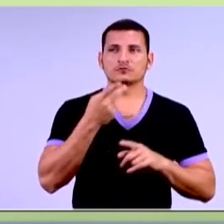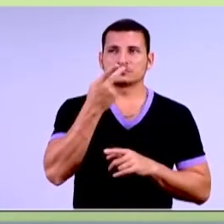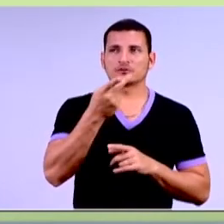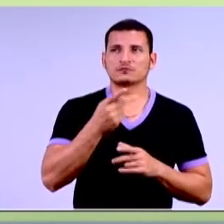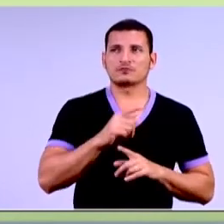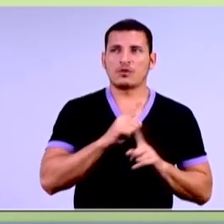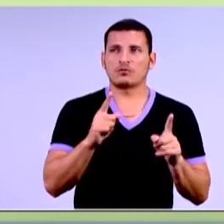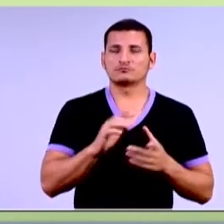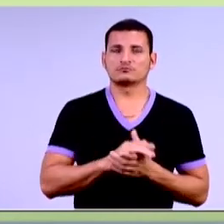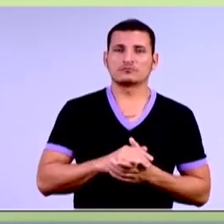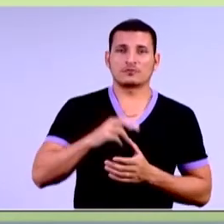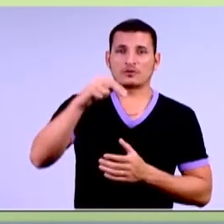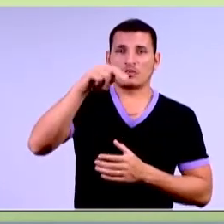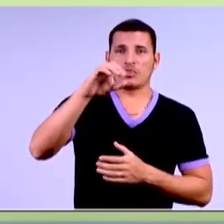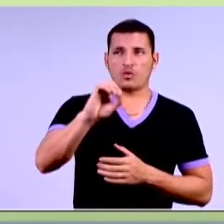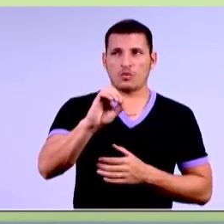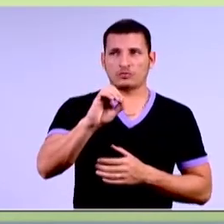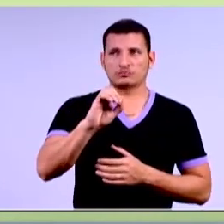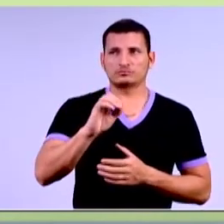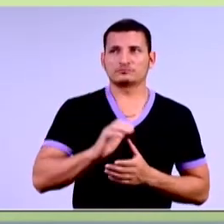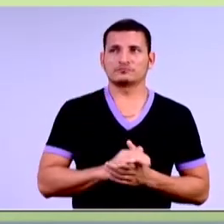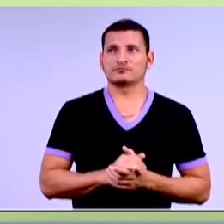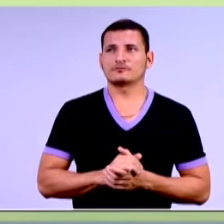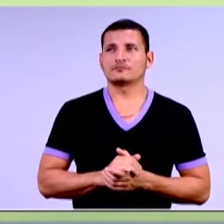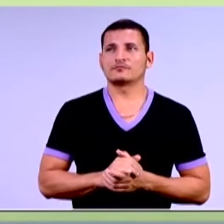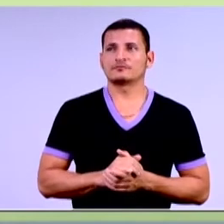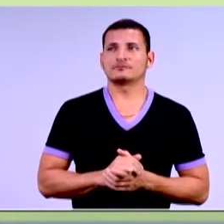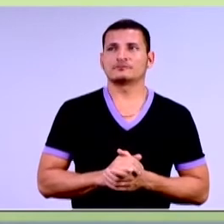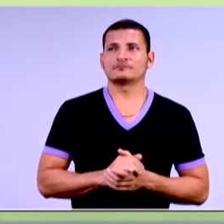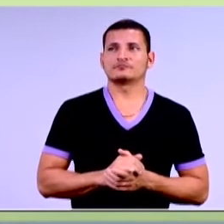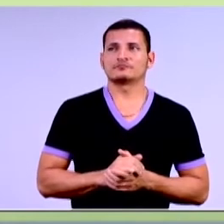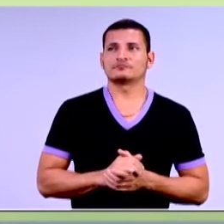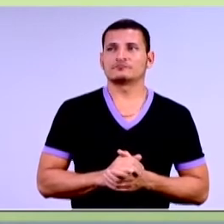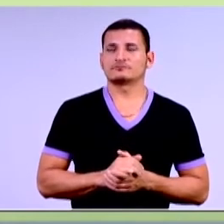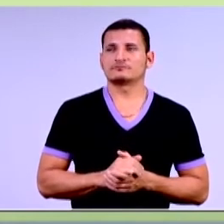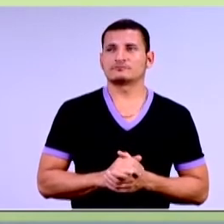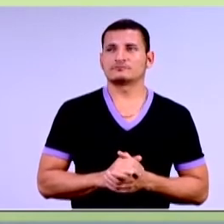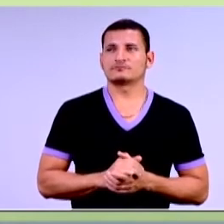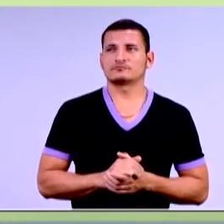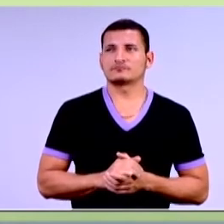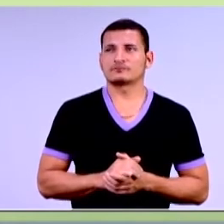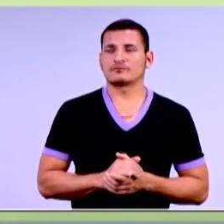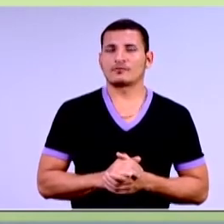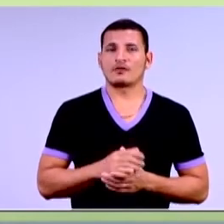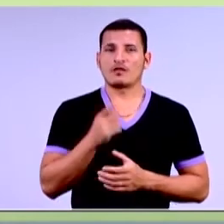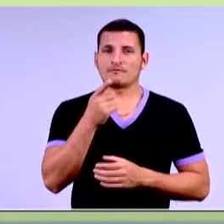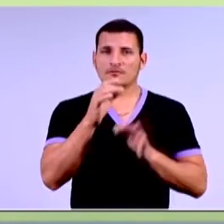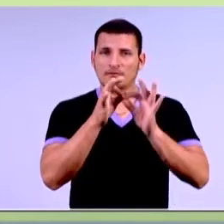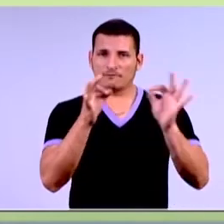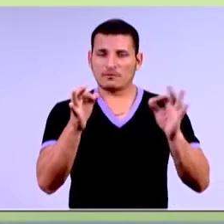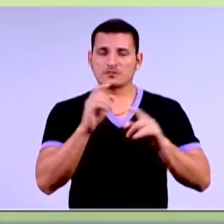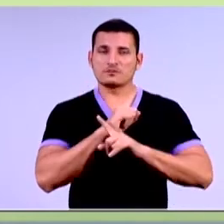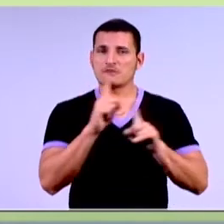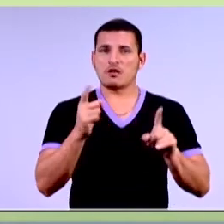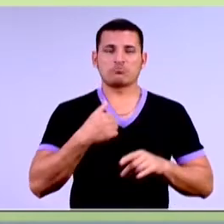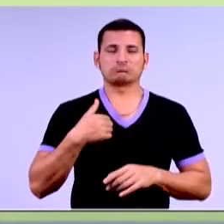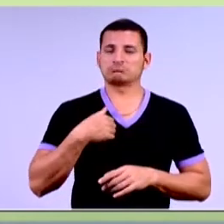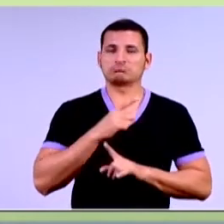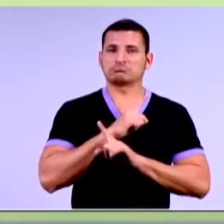aew nativo ou então no haiti onde aí você está dizendo não eu não serei